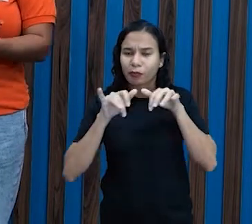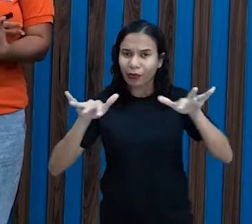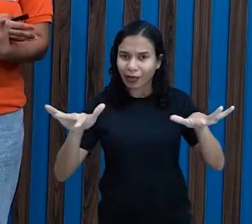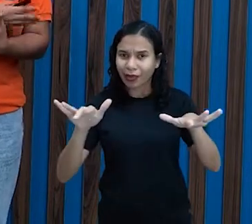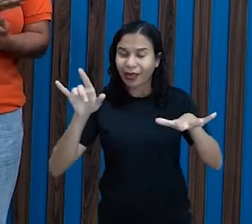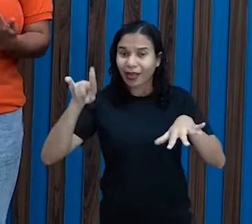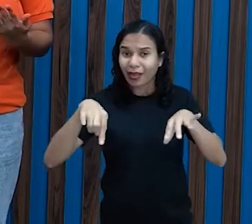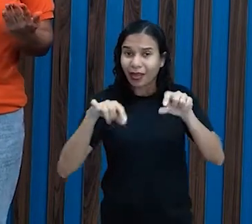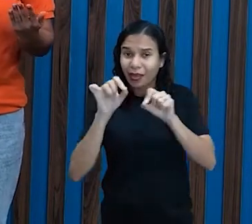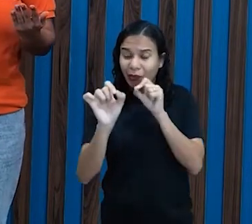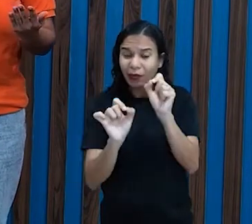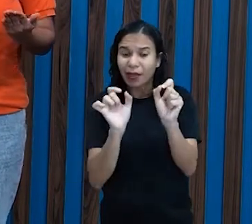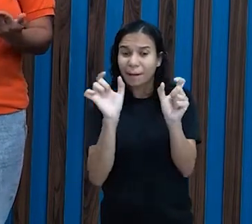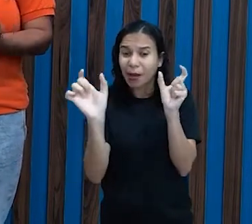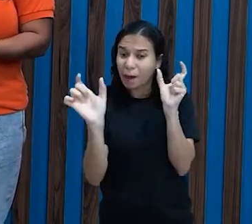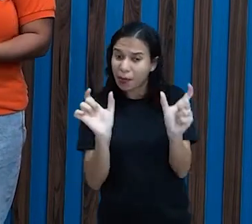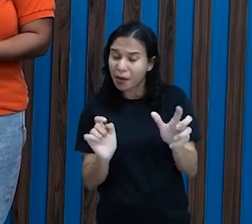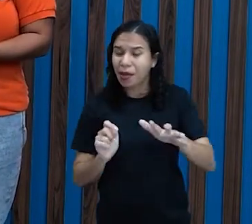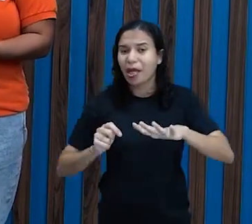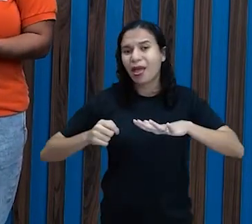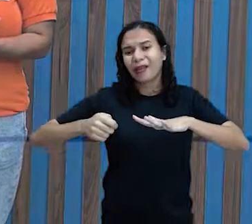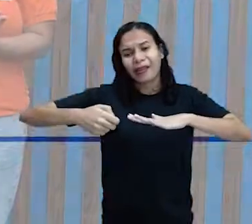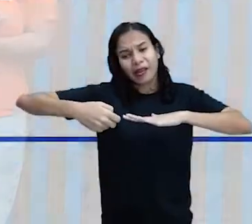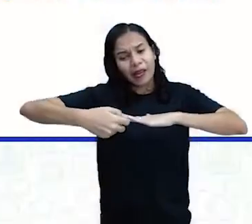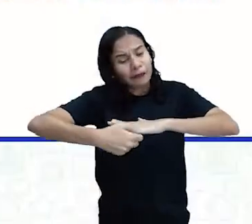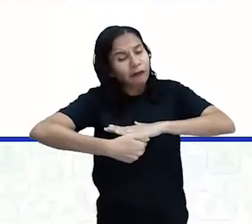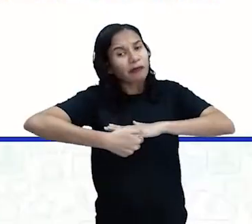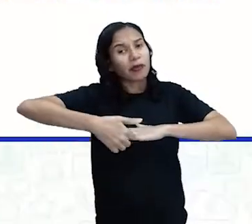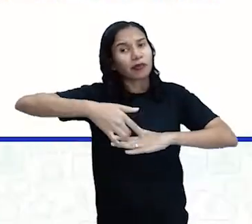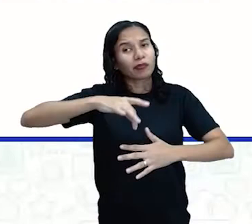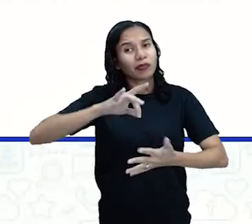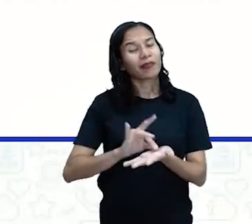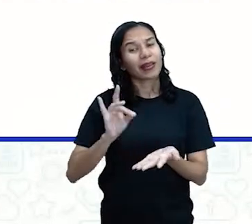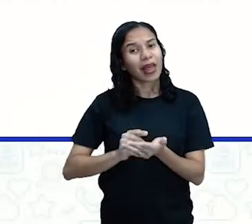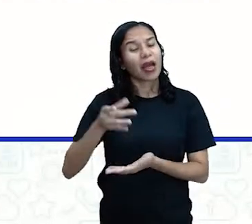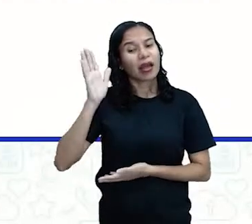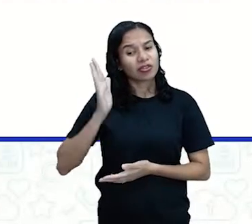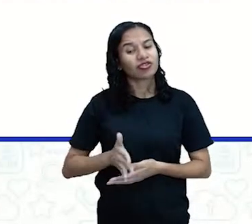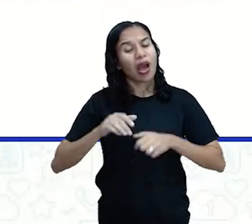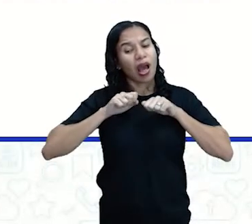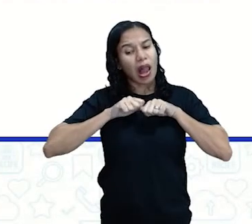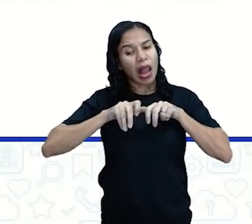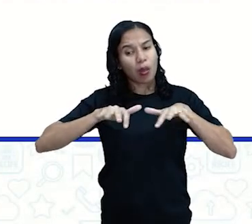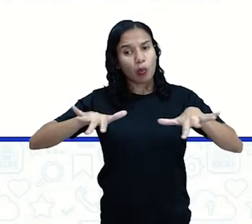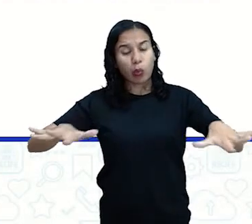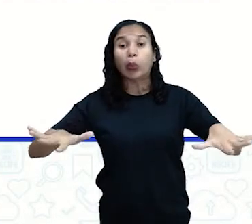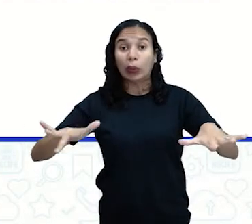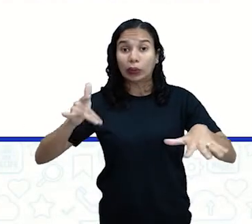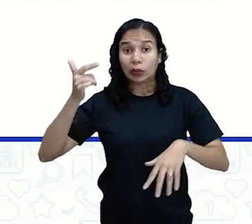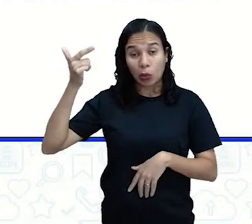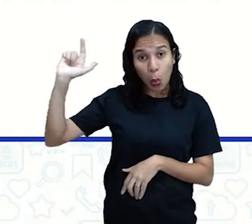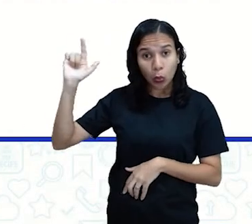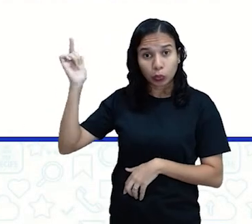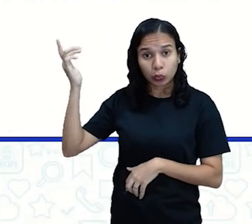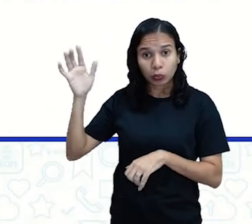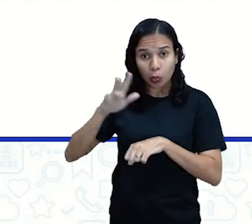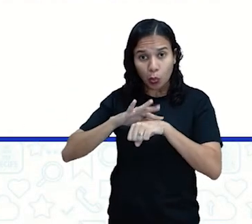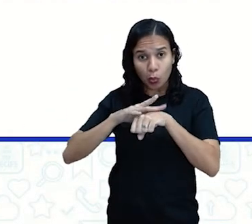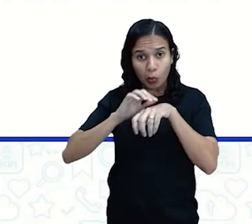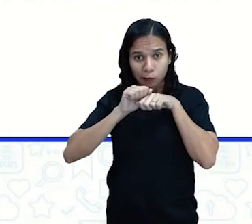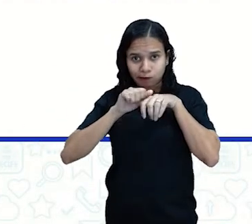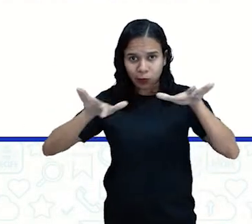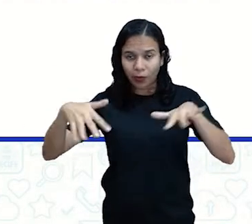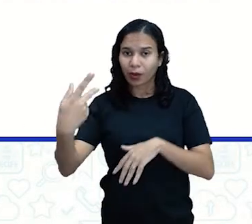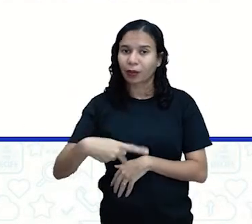são algumas fake news que já perduraram durante outras pandemias. A gente teve aqui